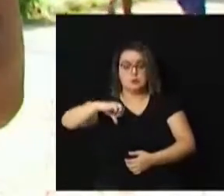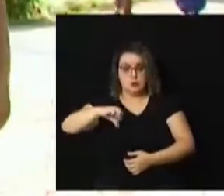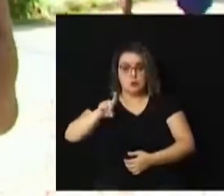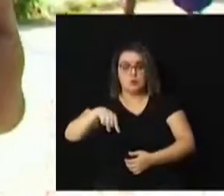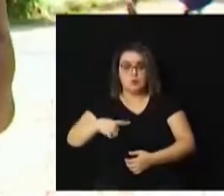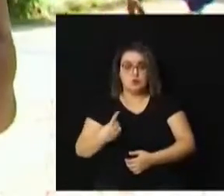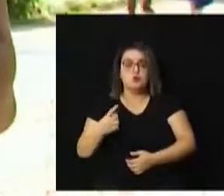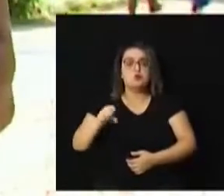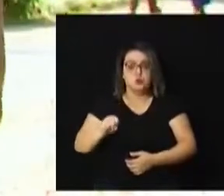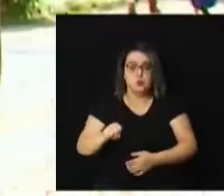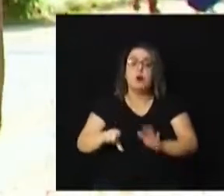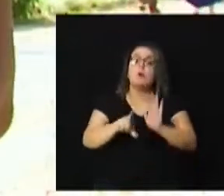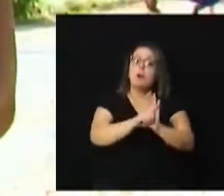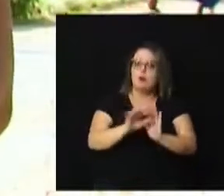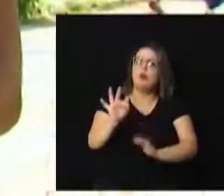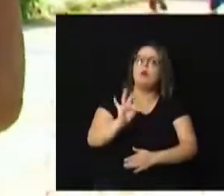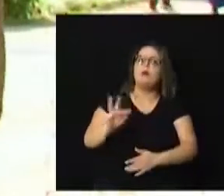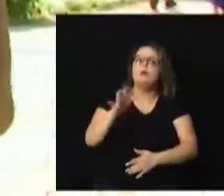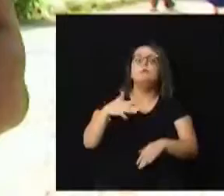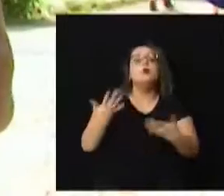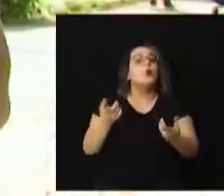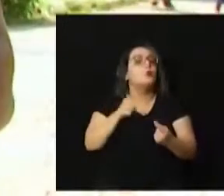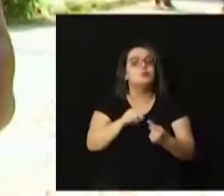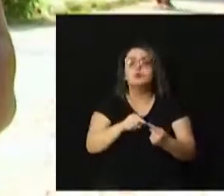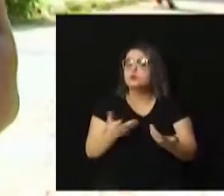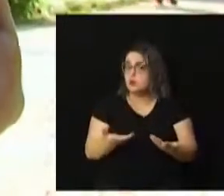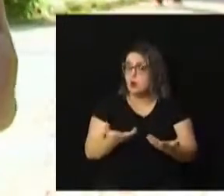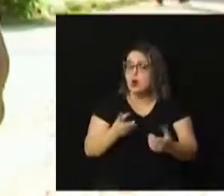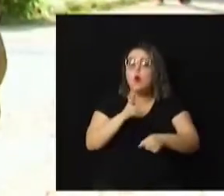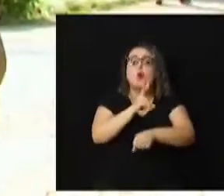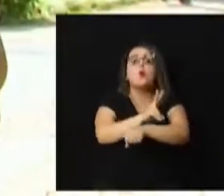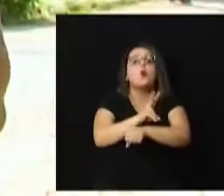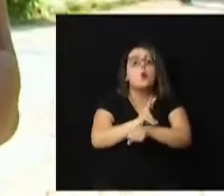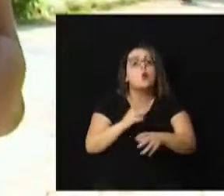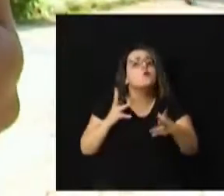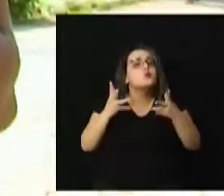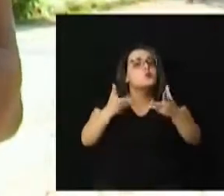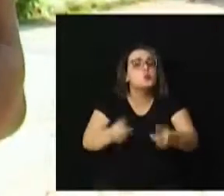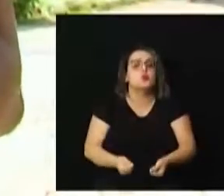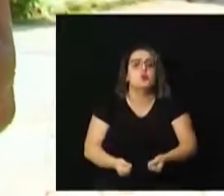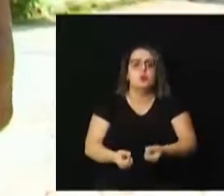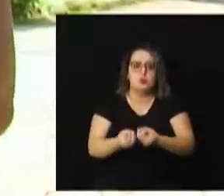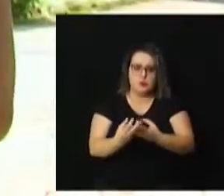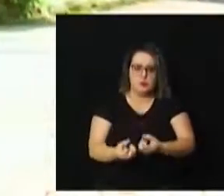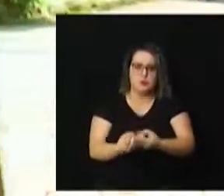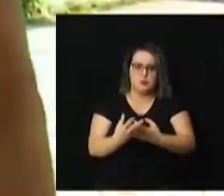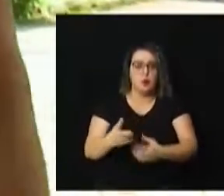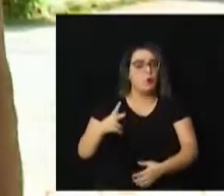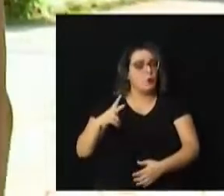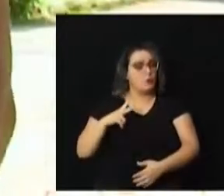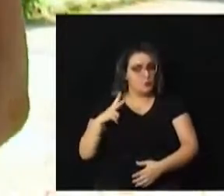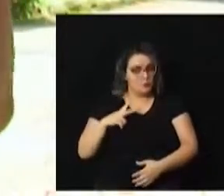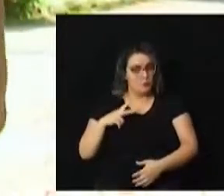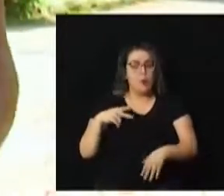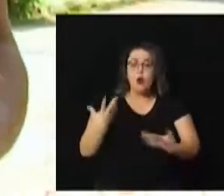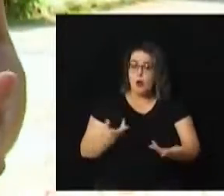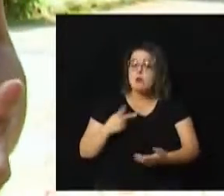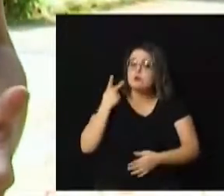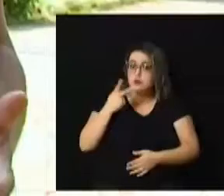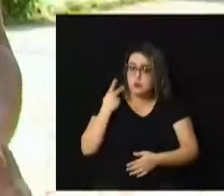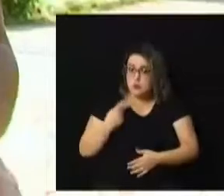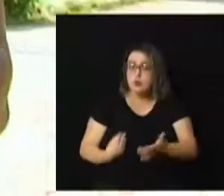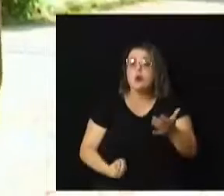13.709 de 2018, é federal. Sua função é simples: a proteção dos dados particulares. Segundo